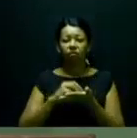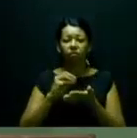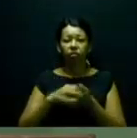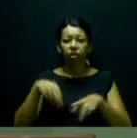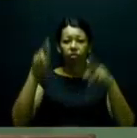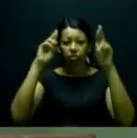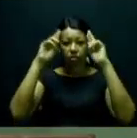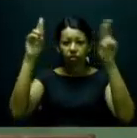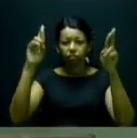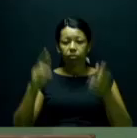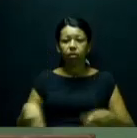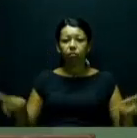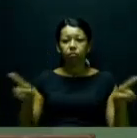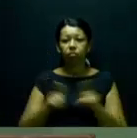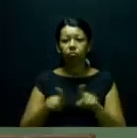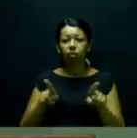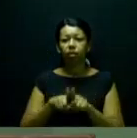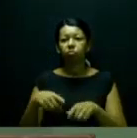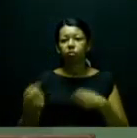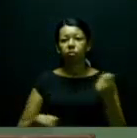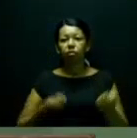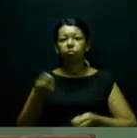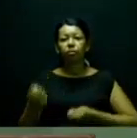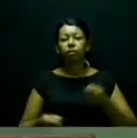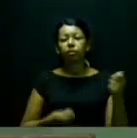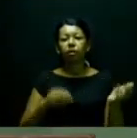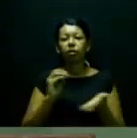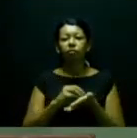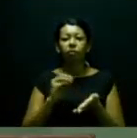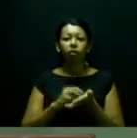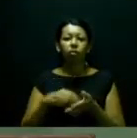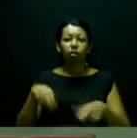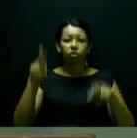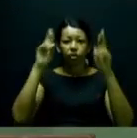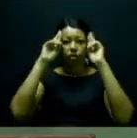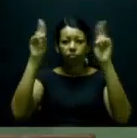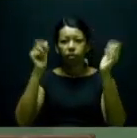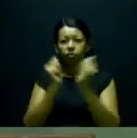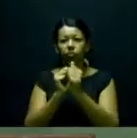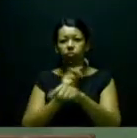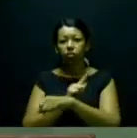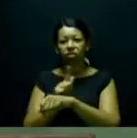de respeito mesmo com administrar, com a falta de respeito